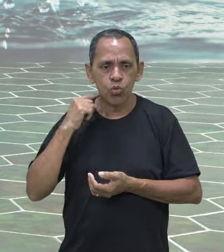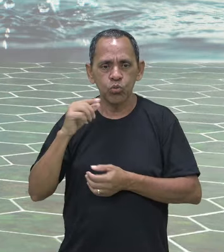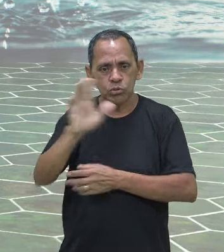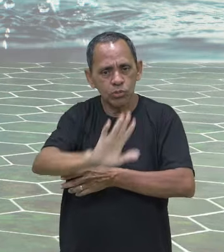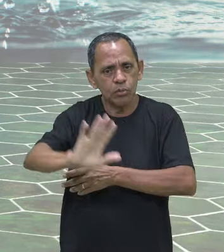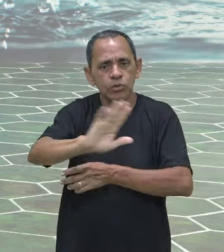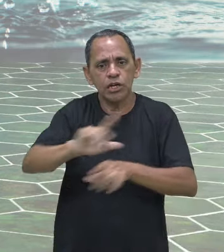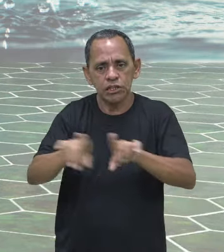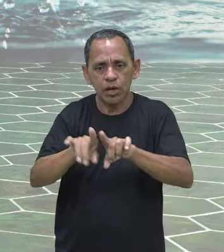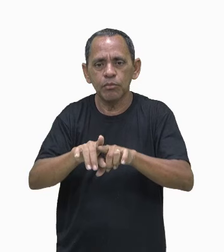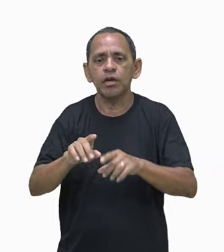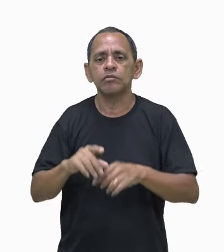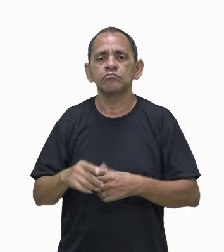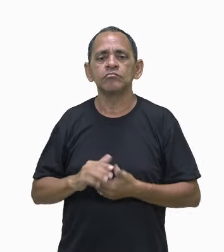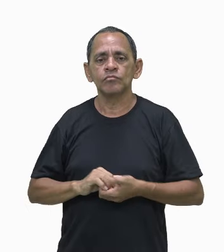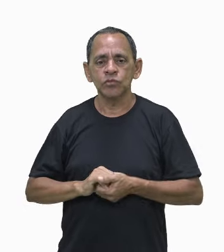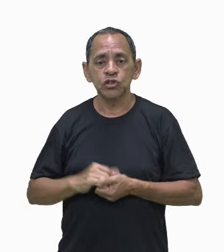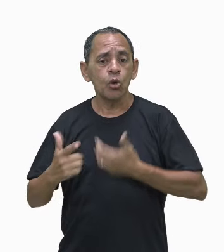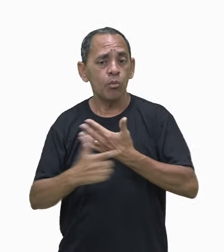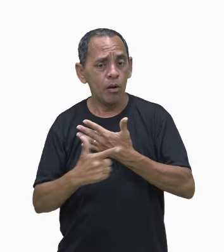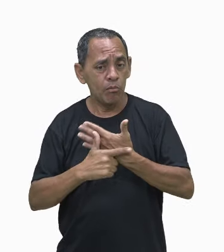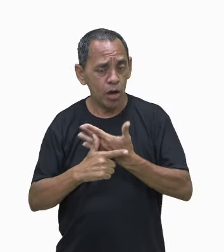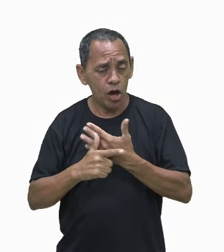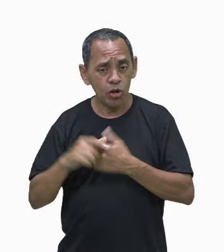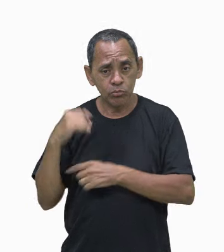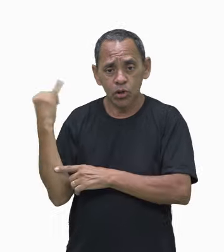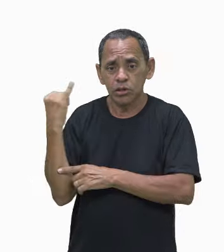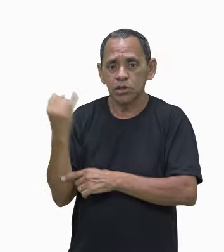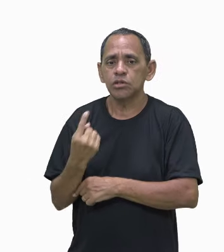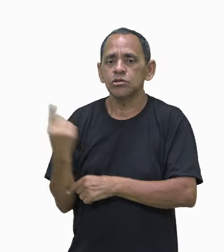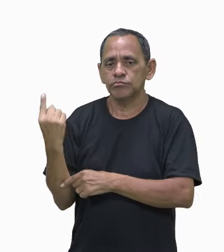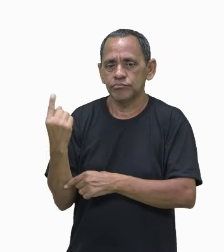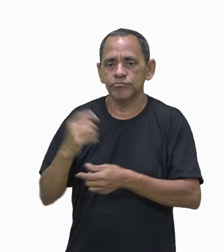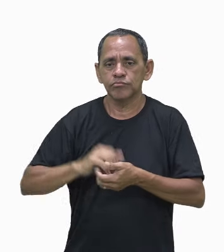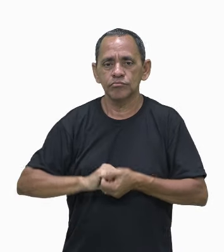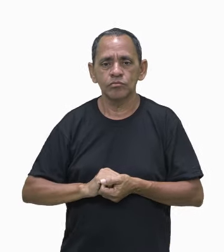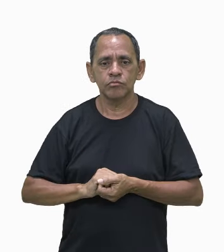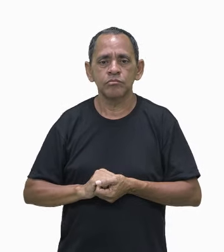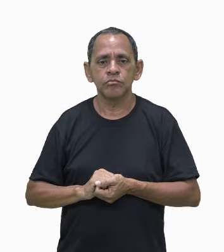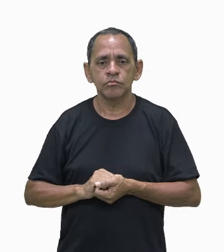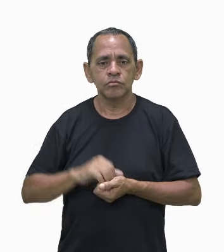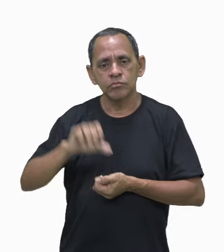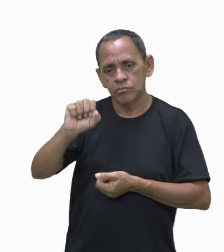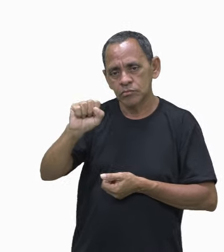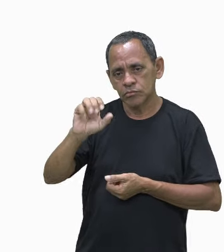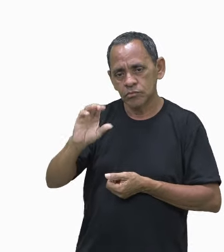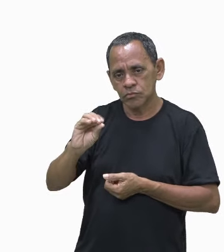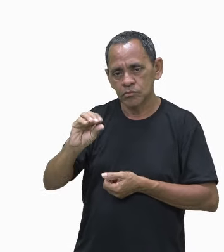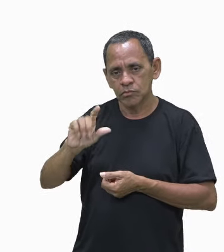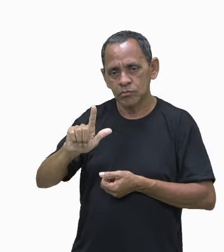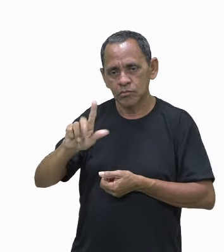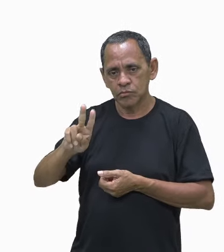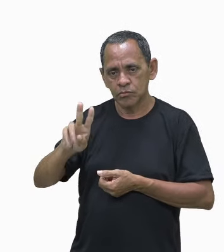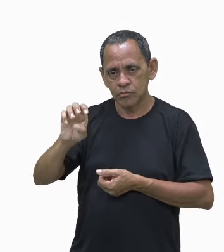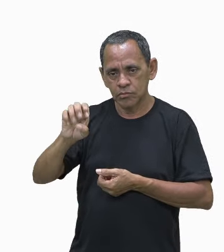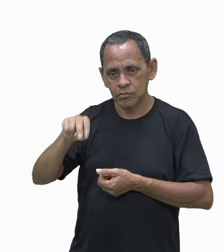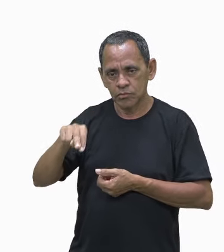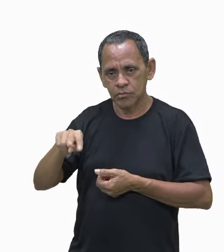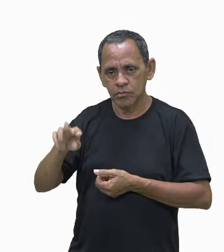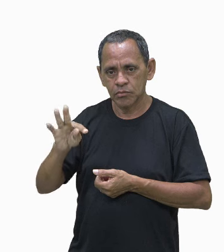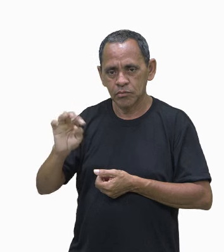funções muito importantes, vejam aí, tá? É um solvente universal, ele é essencial